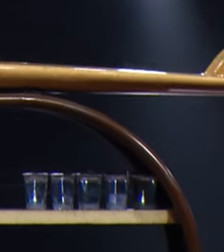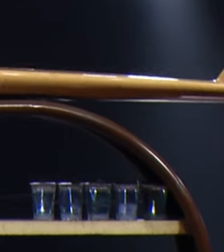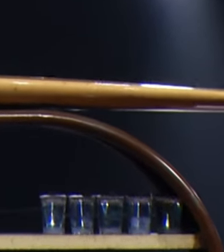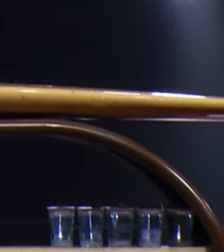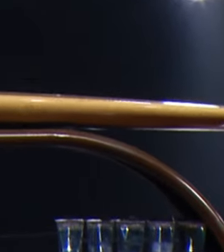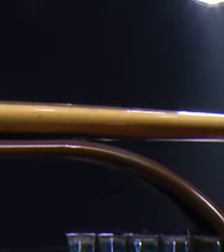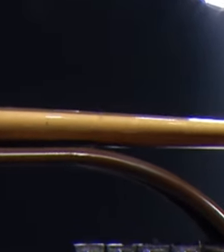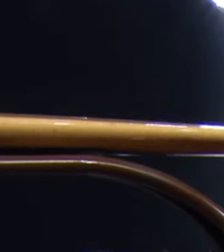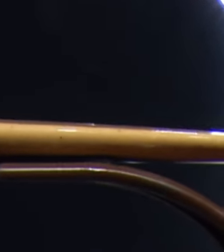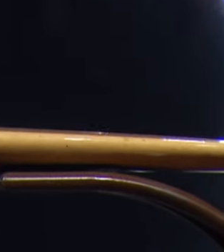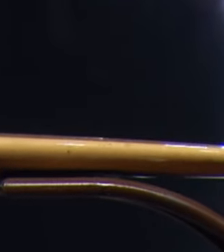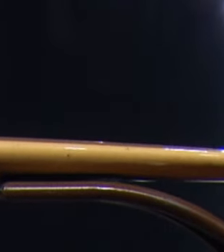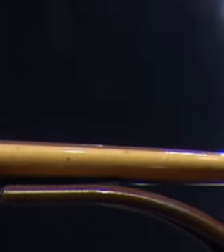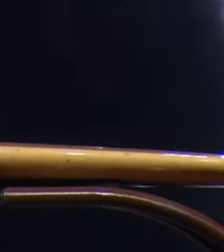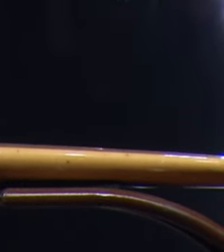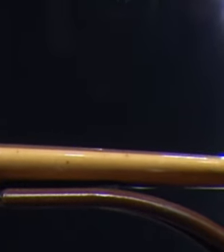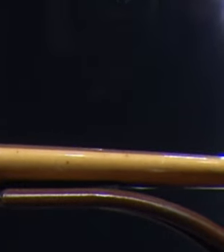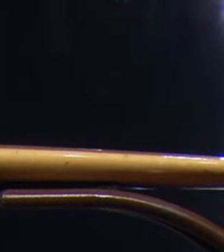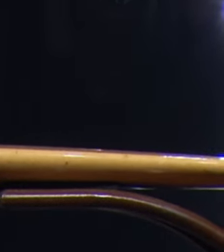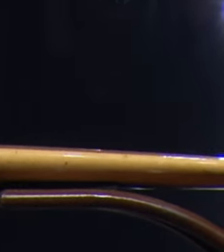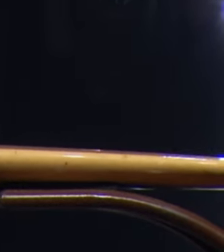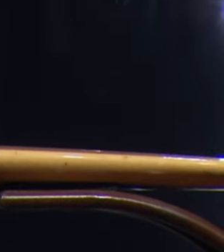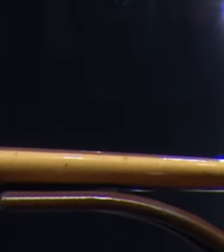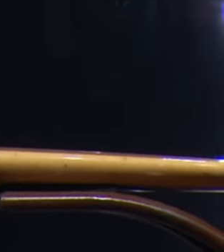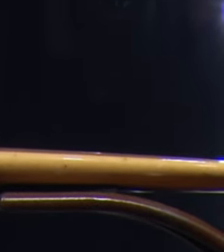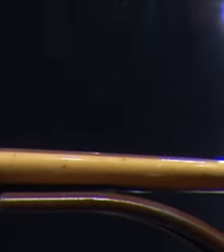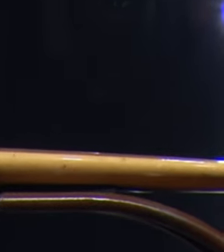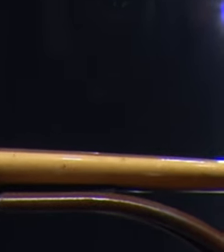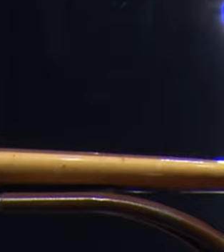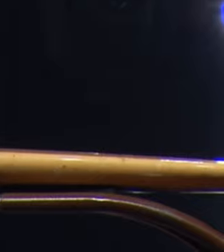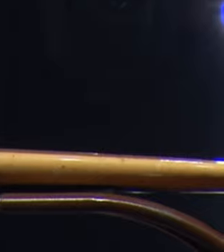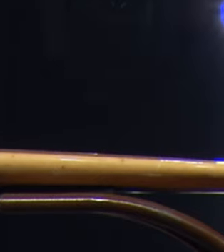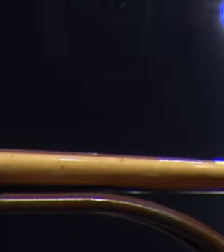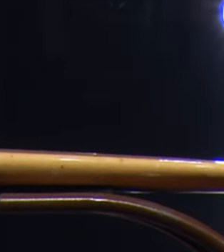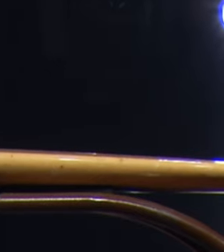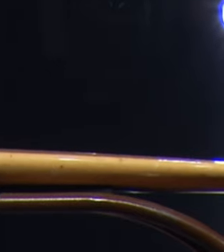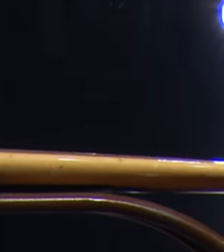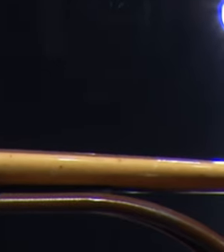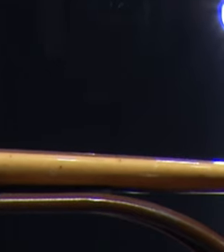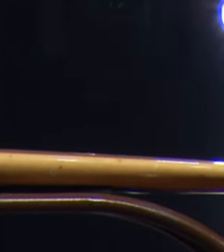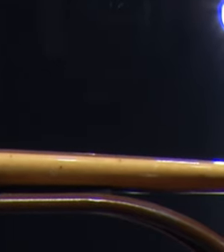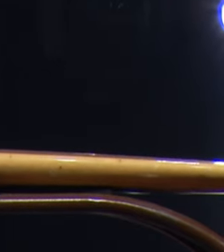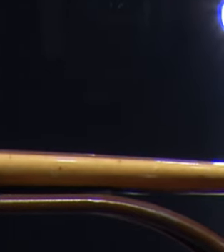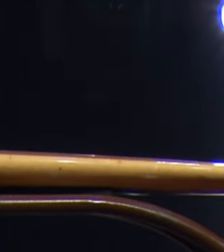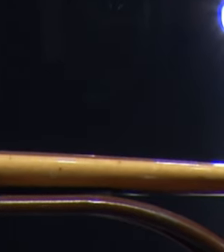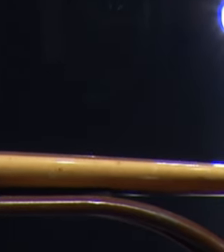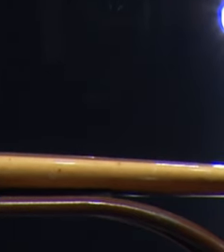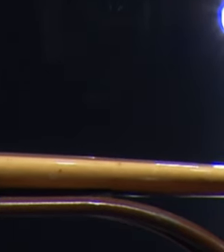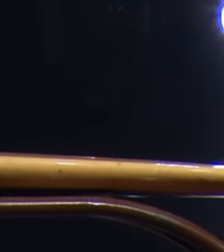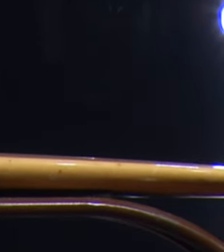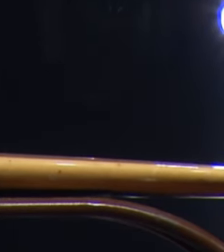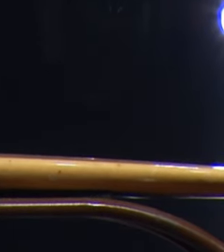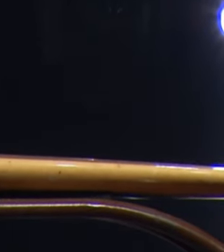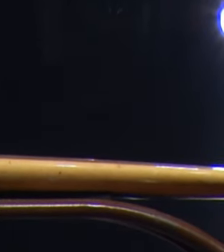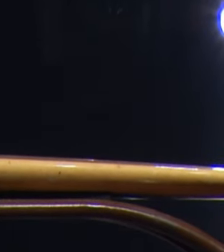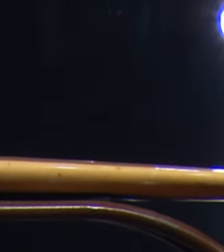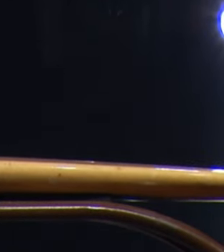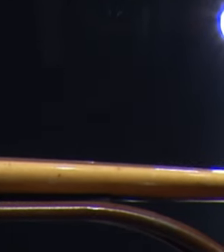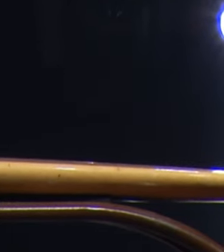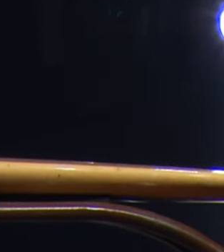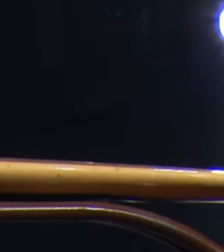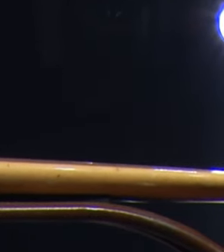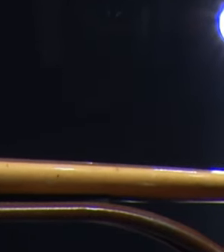Olha só quanta gente de pé. Os obreiros, diáconos, por favor, nos ajude a